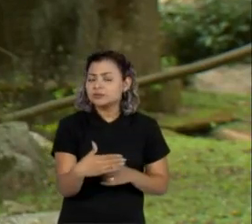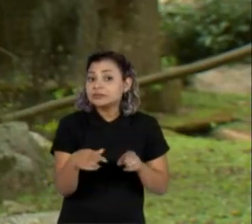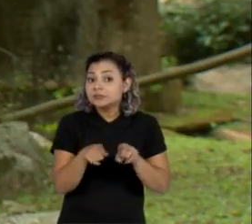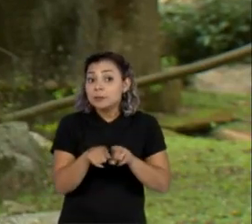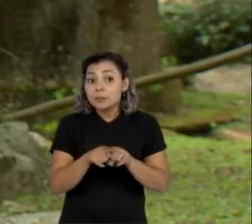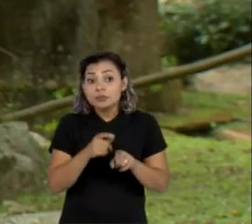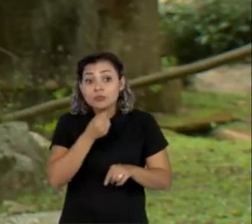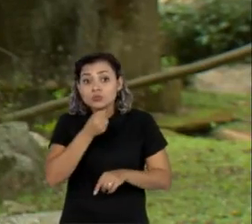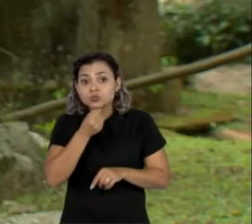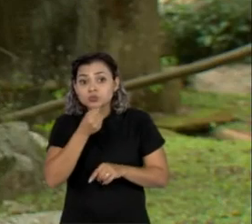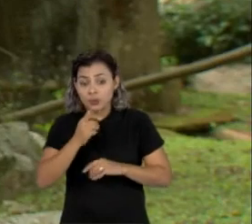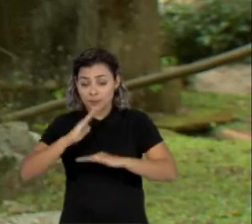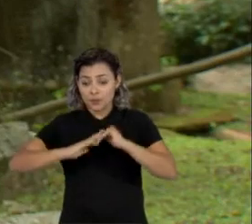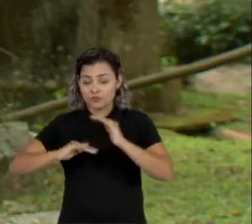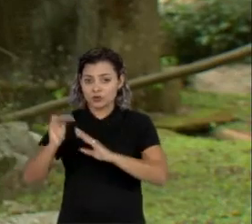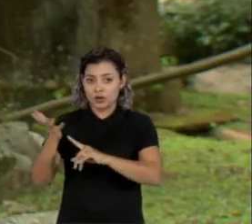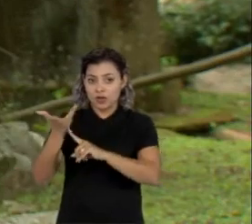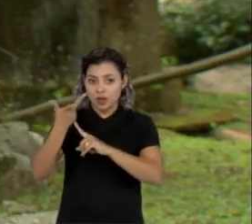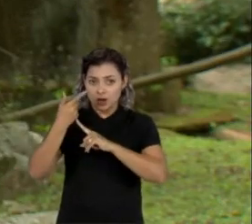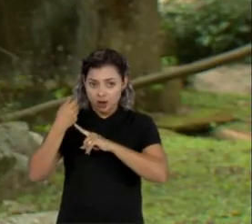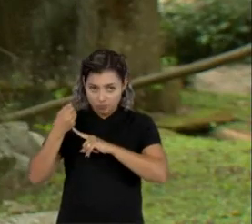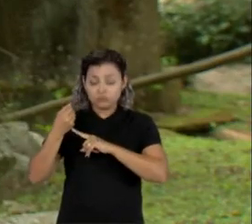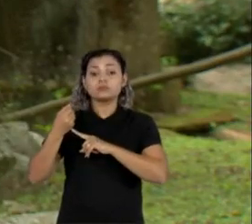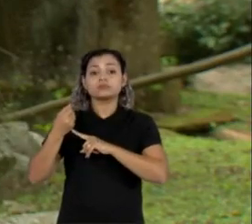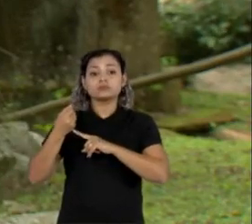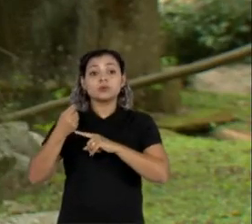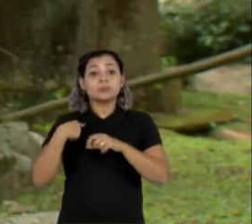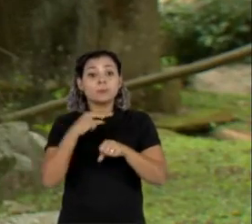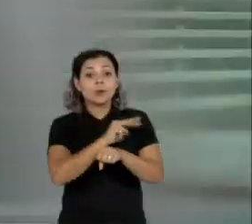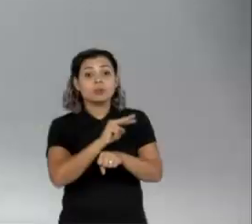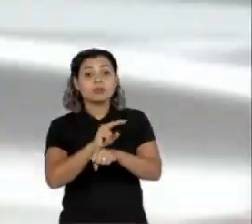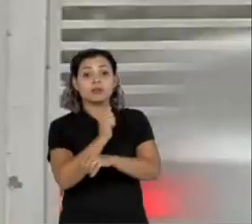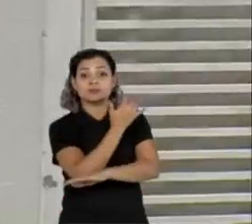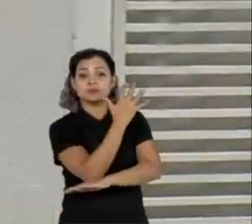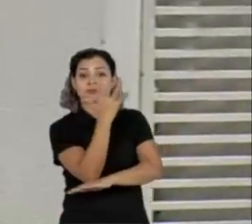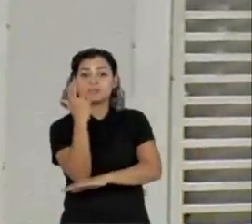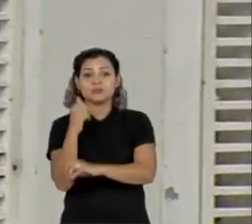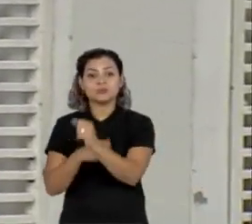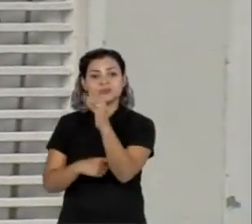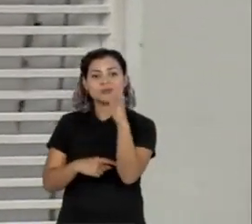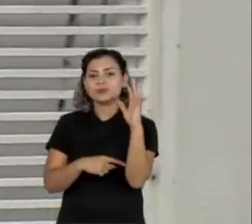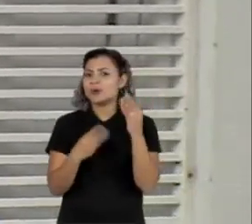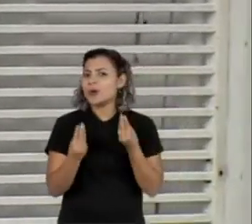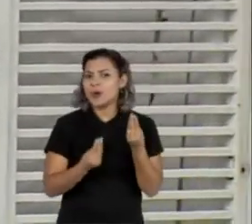faz uma intervenção urbana em defesa do verde.